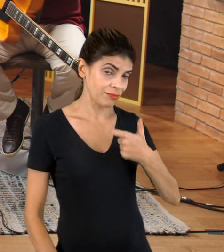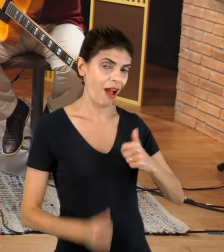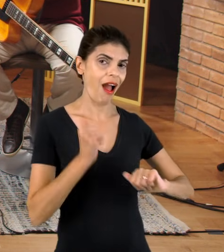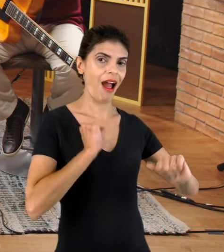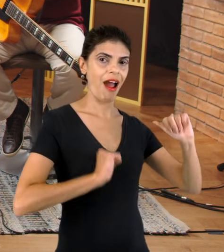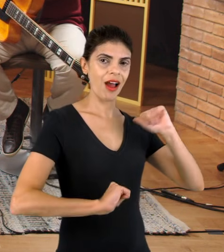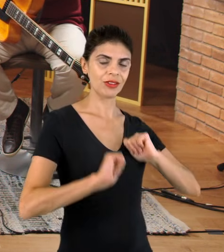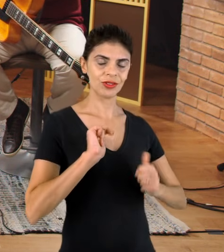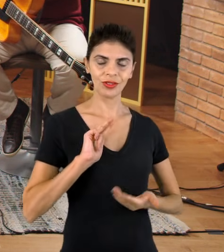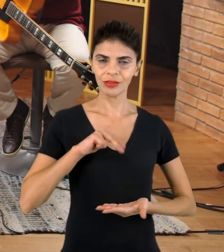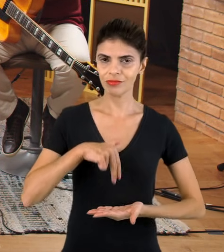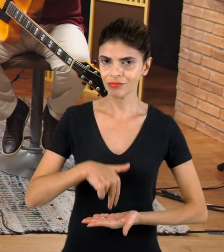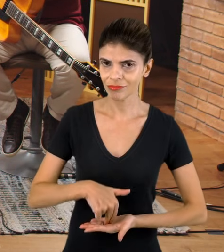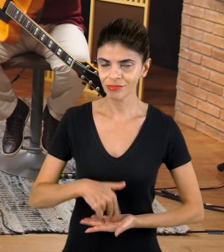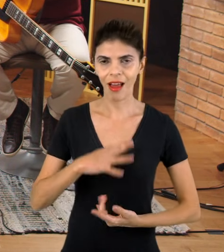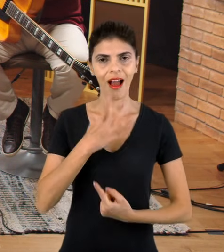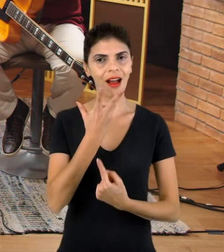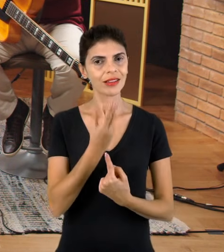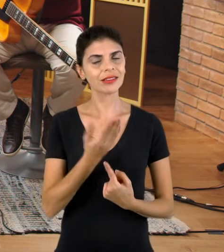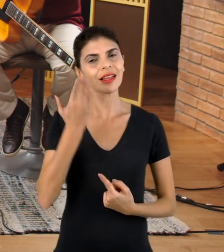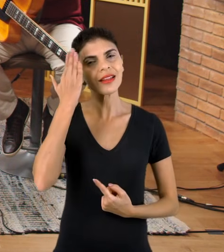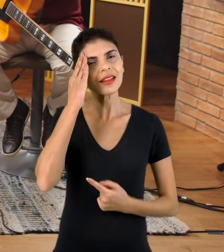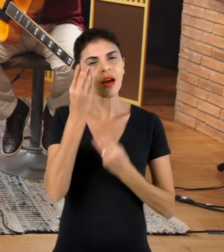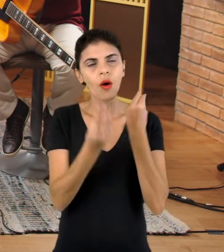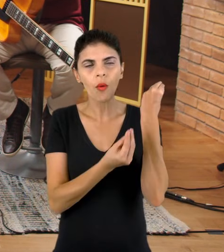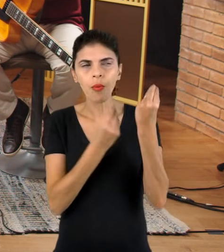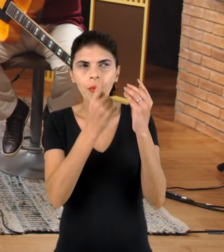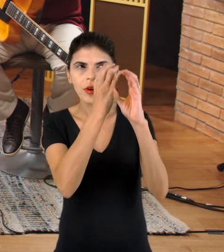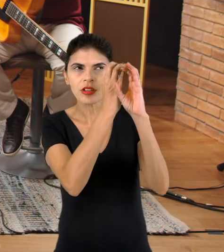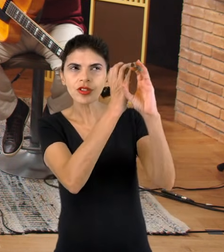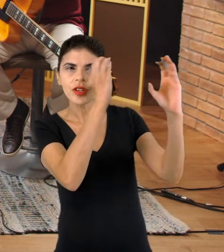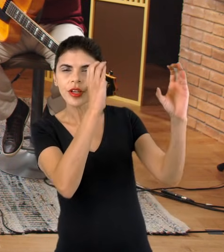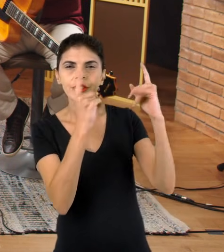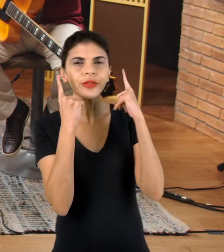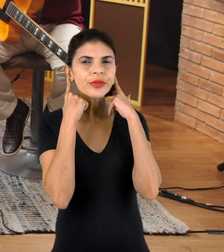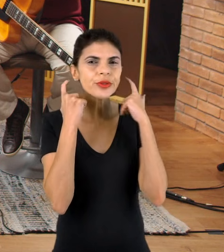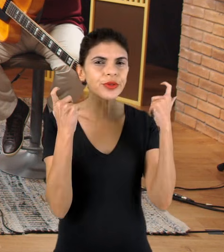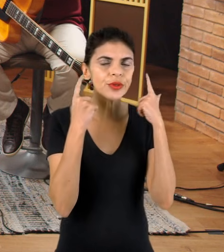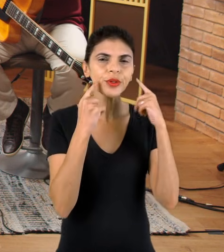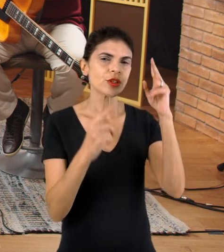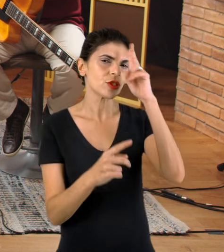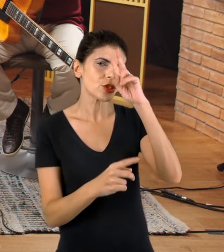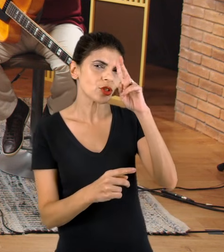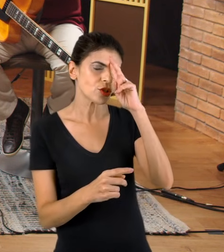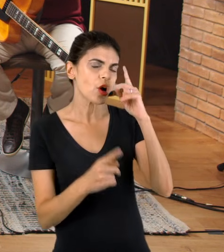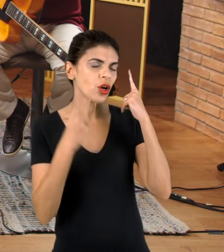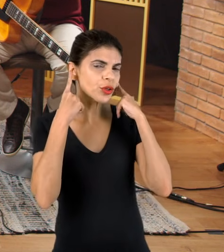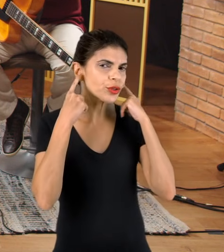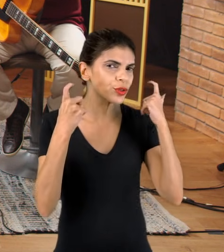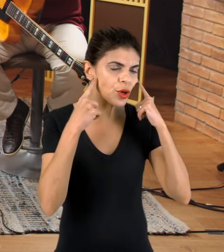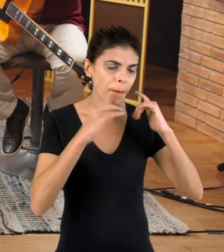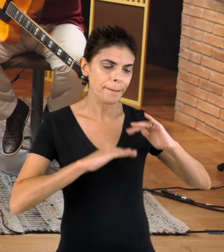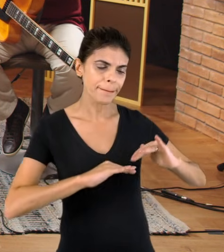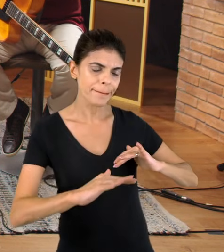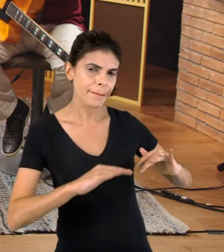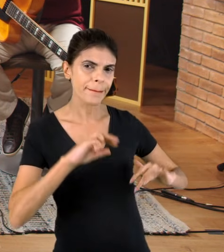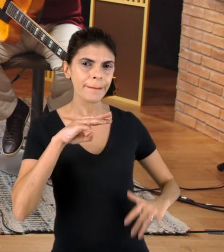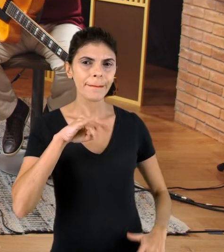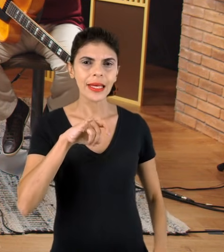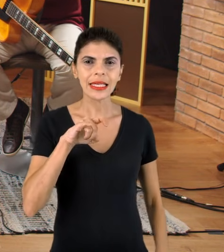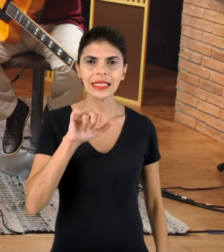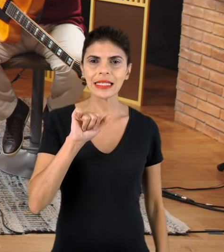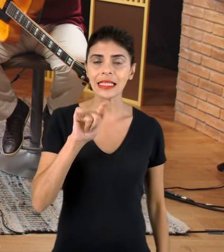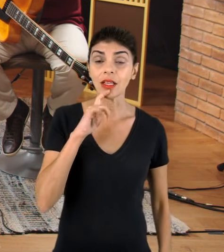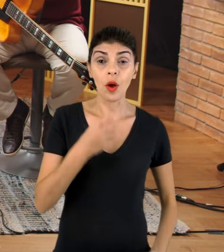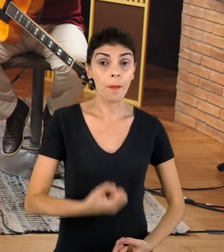como se posicionar, né? De entender um pouco de engenharia sonora, de entender um pouco de história do som, de mixagem,